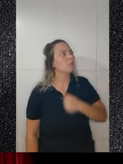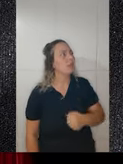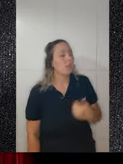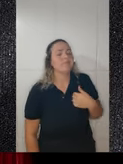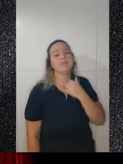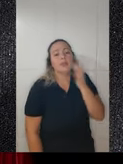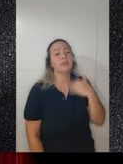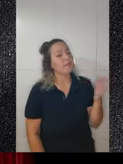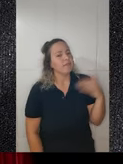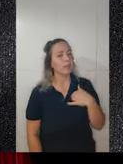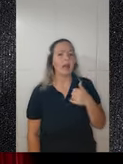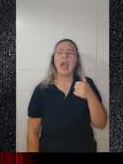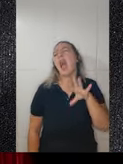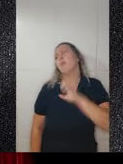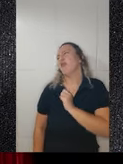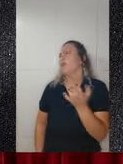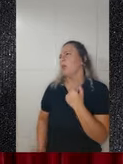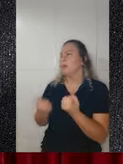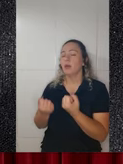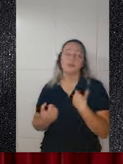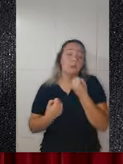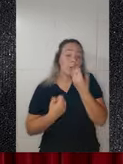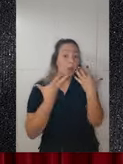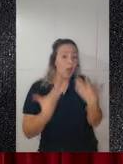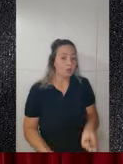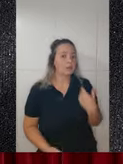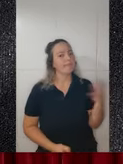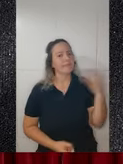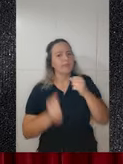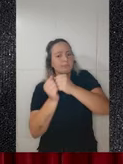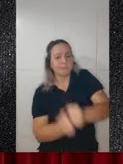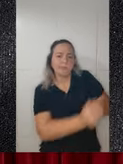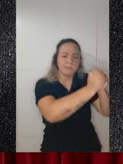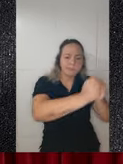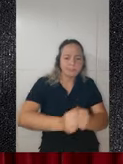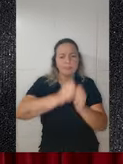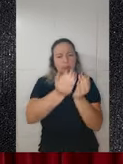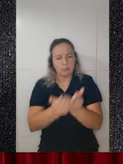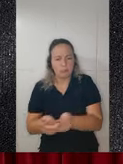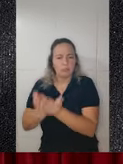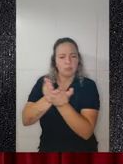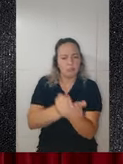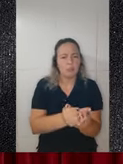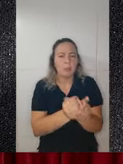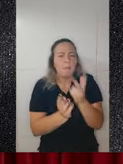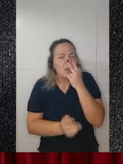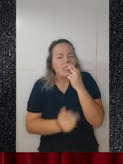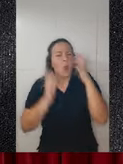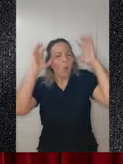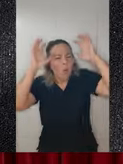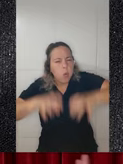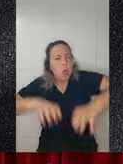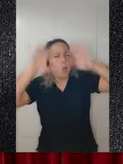No meu caso, foda-se, mas aí, pô, não vai dar pra ver. Ah, vamos, amor, quero ver, então vamos lá. Aí subir. Na canoa, a gente foi lá, tava andando numa canoa, num riachozinho,